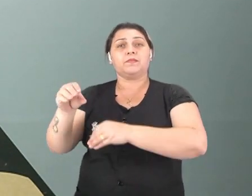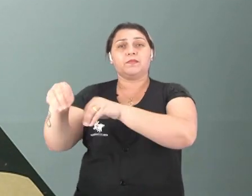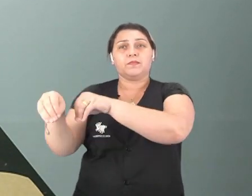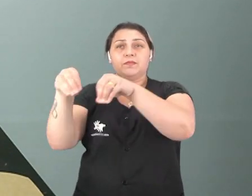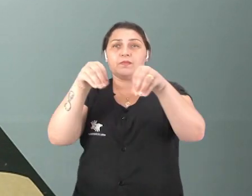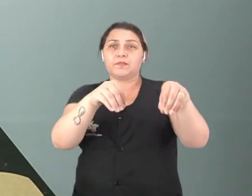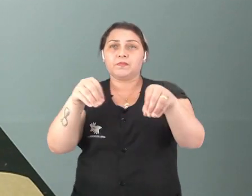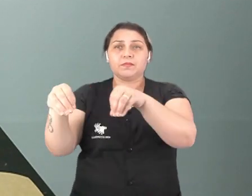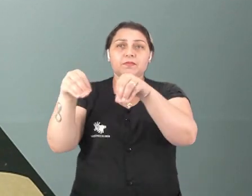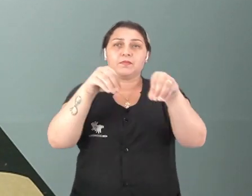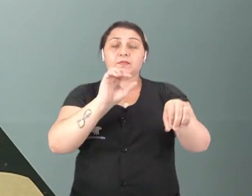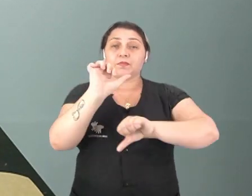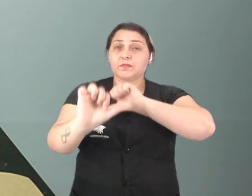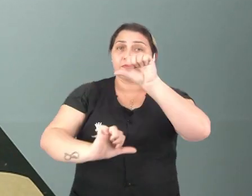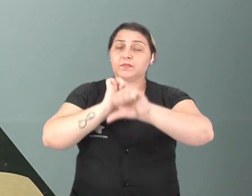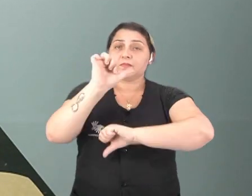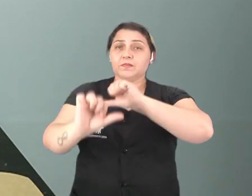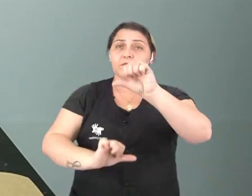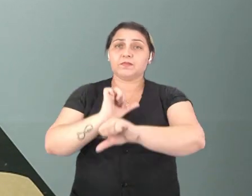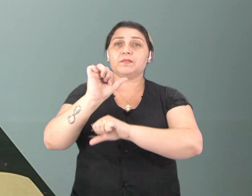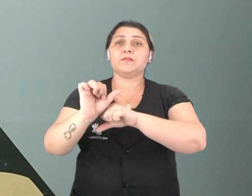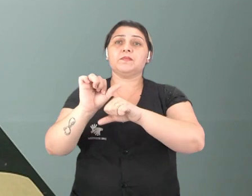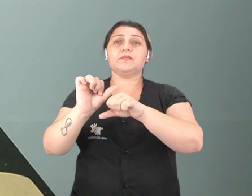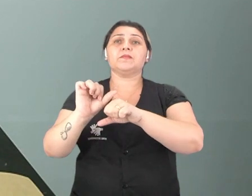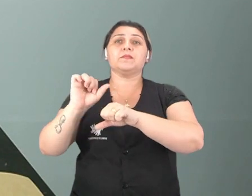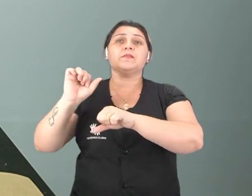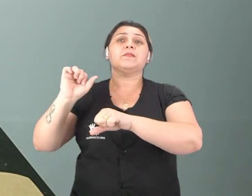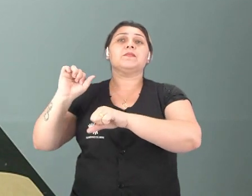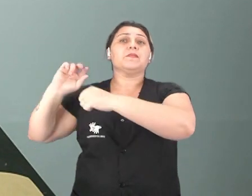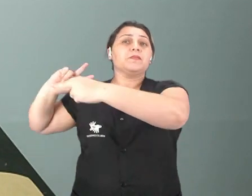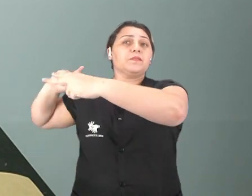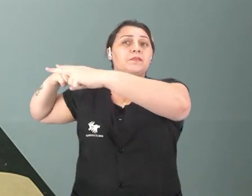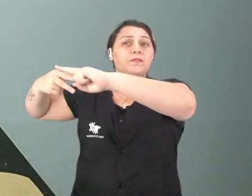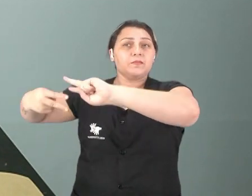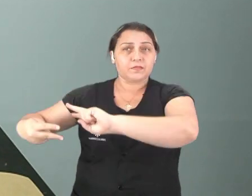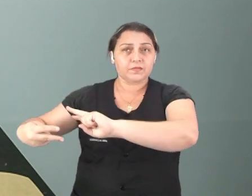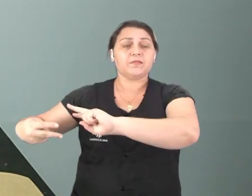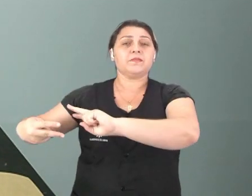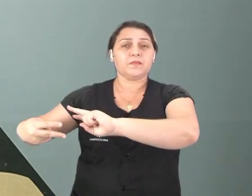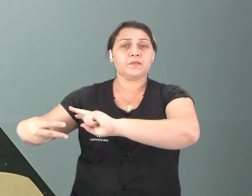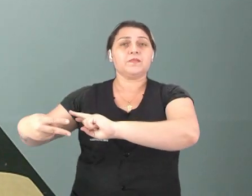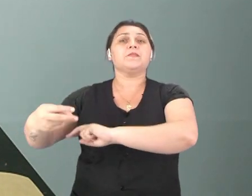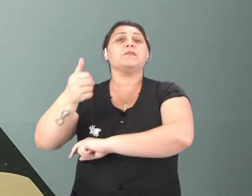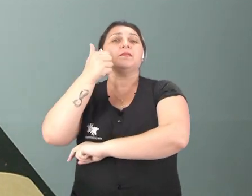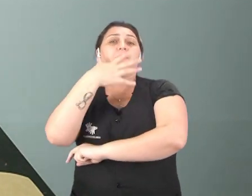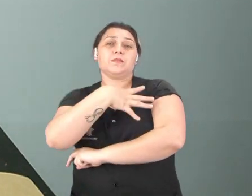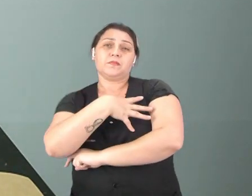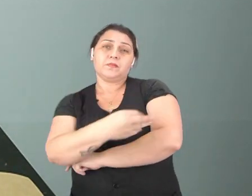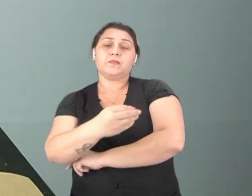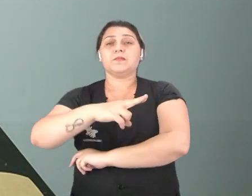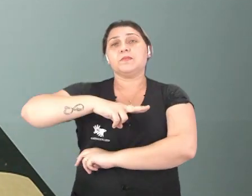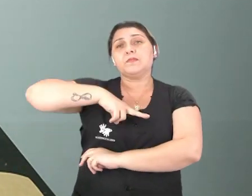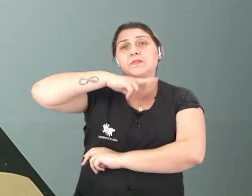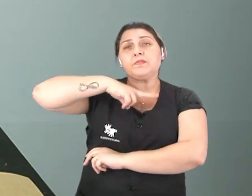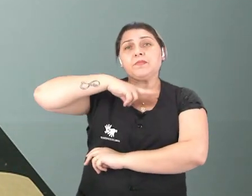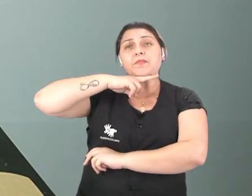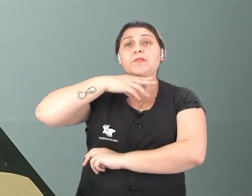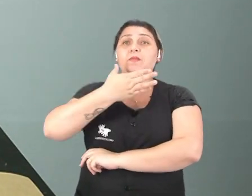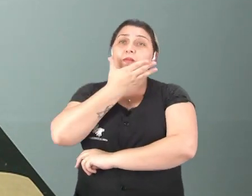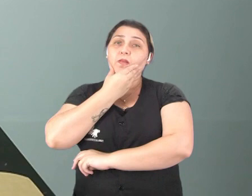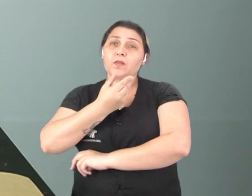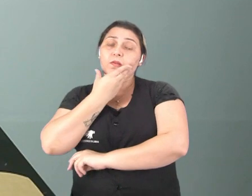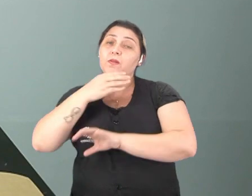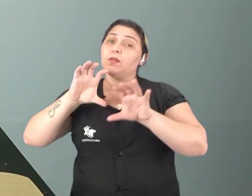seu poder de forma hereditária, tá? Para os filhos, para os netos, é assim que funcionava,